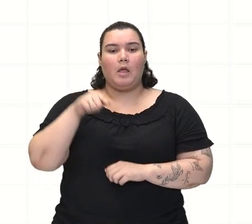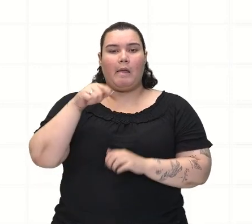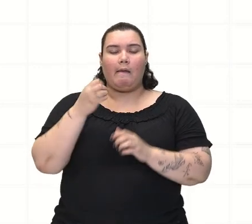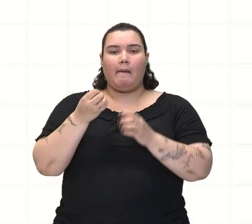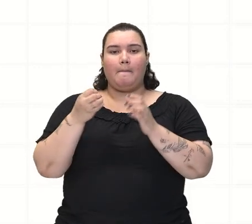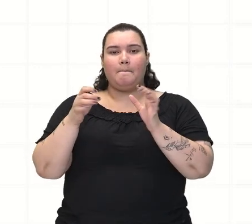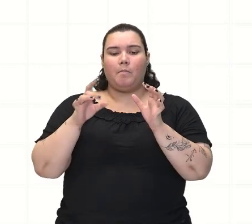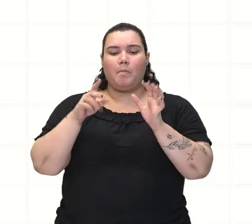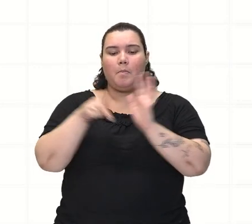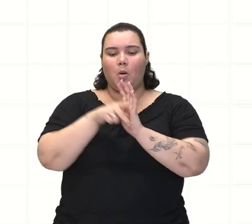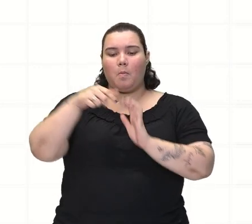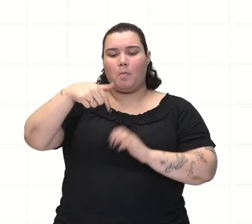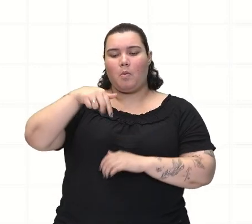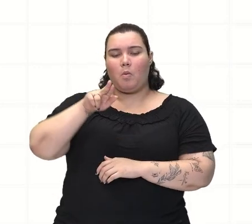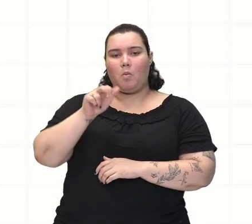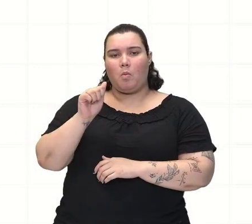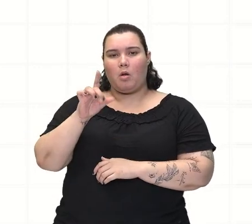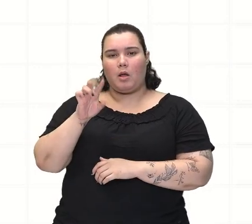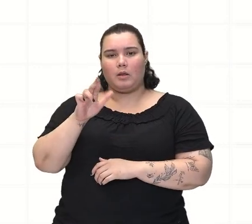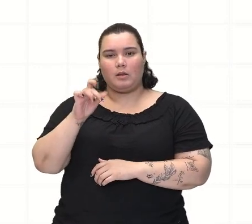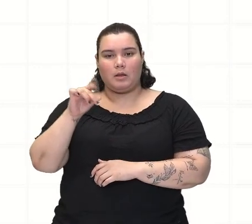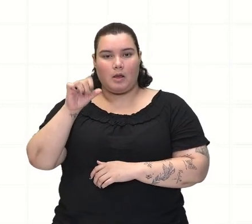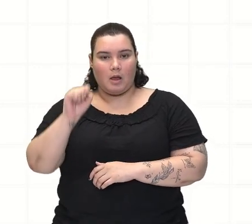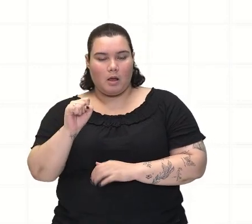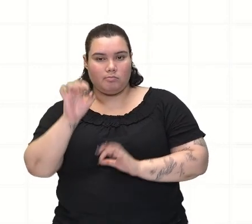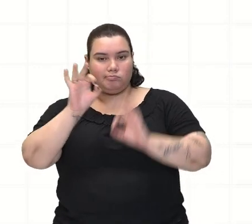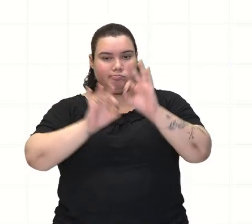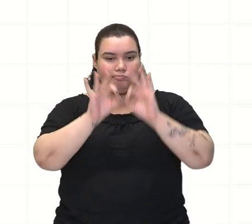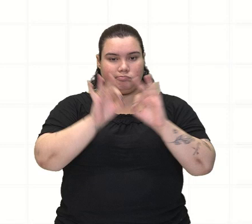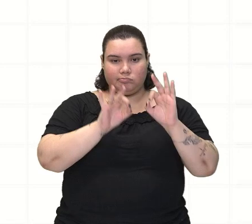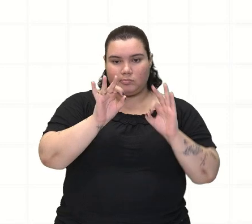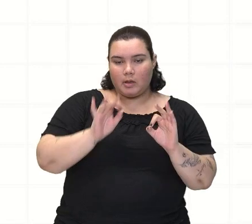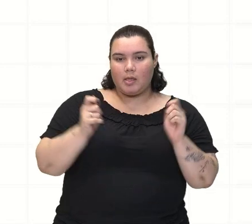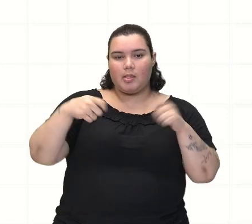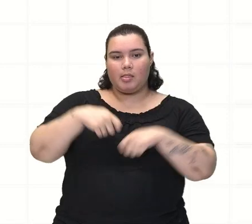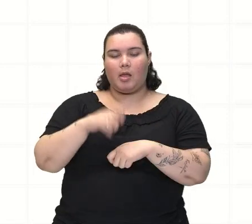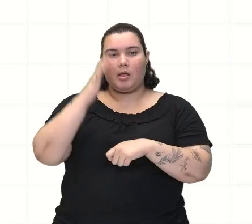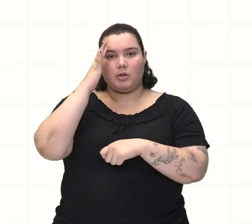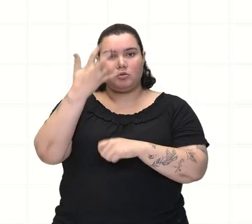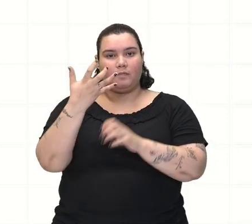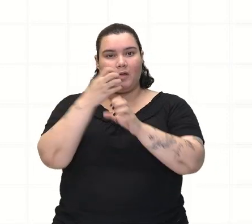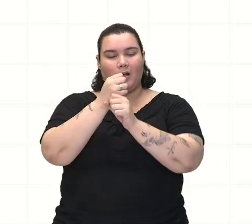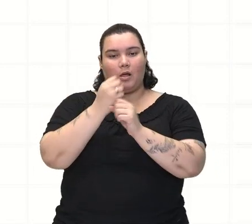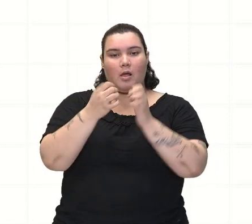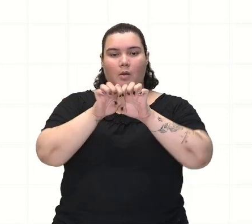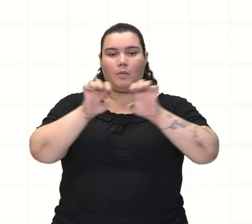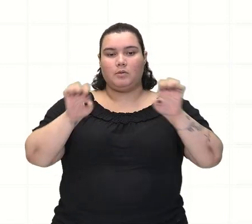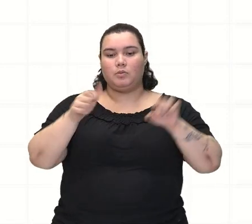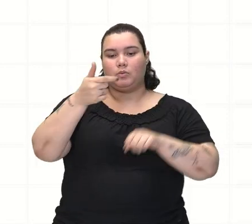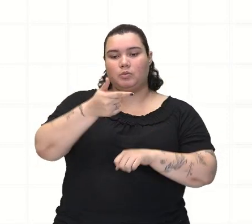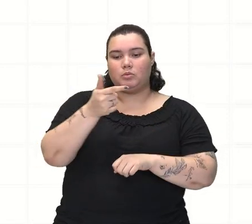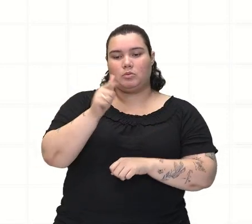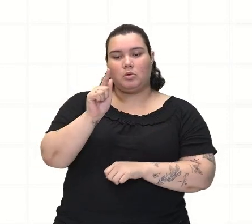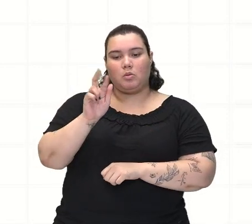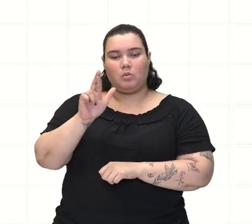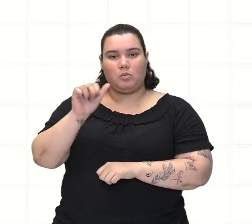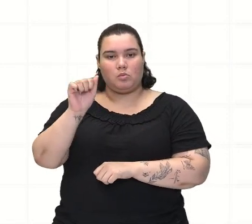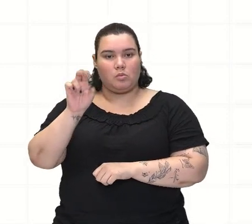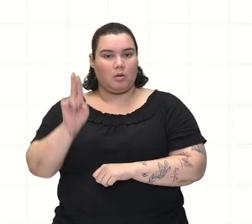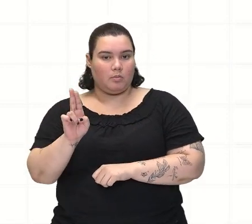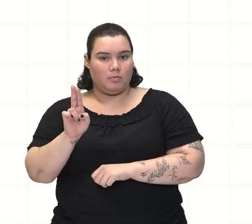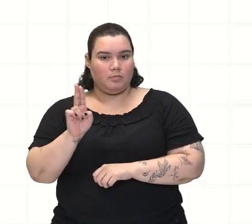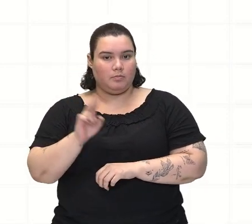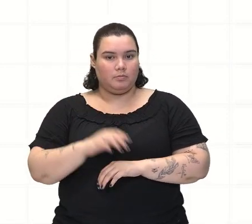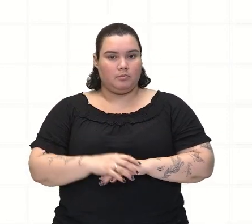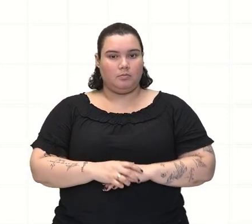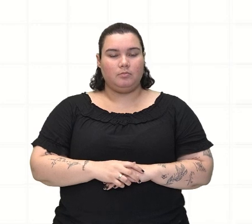do segundo grau, quando ela não pode ser escrita como sendo um trinômio perfeito. Beleza?